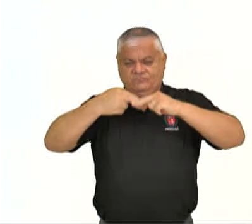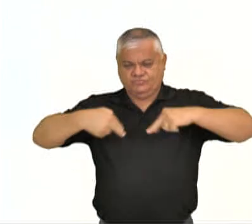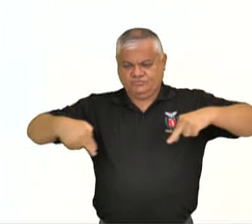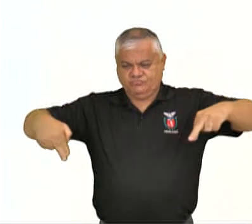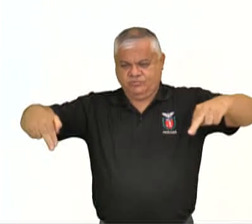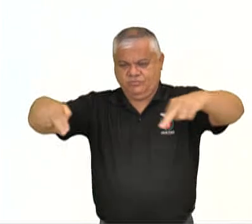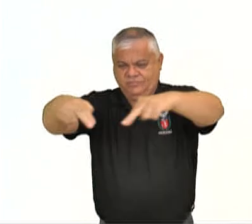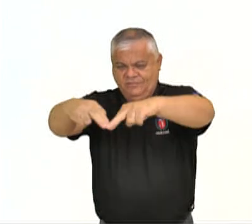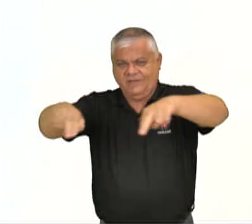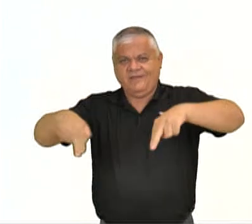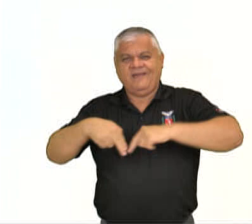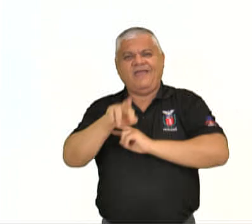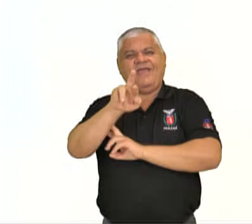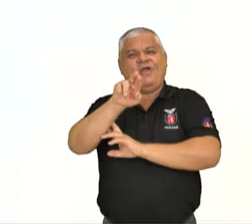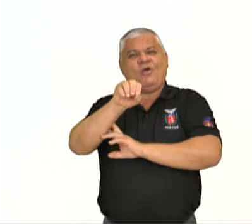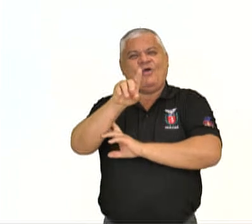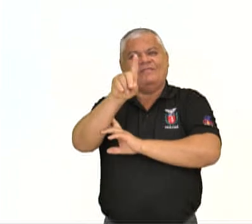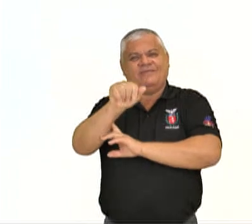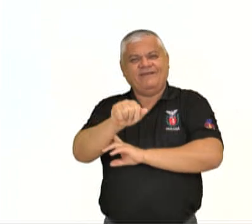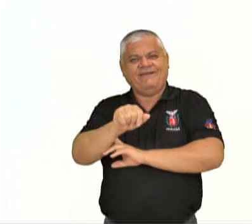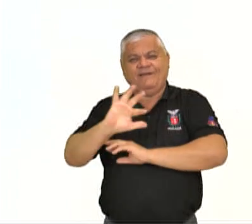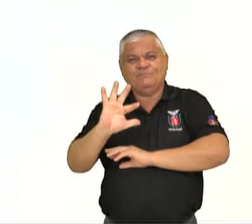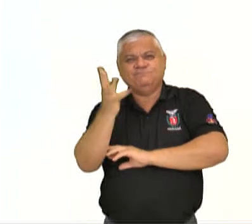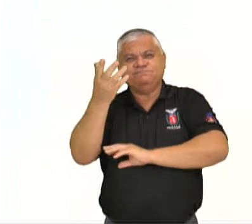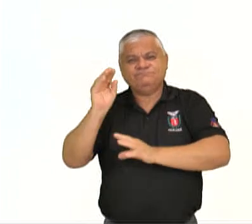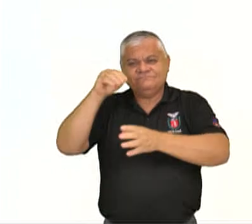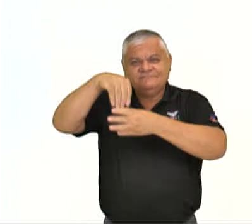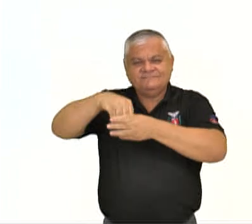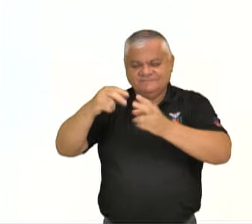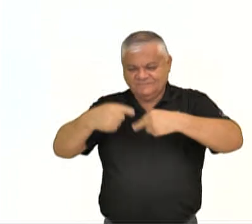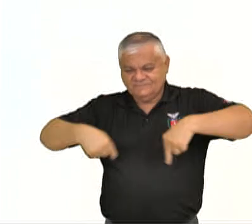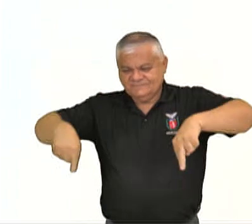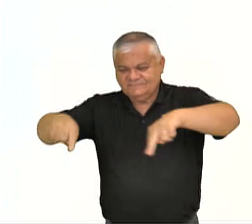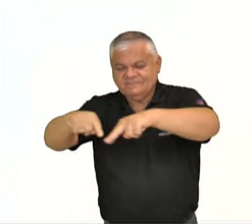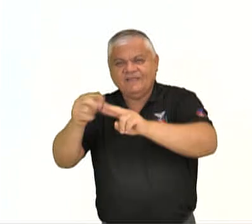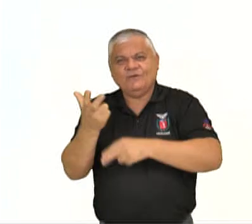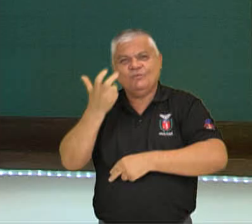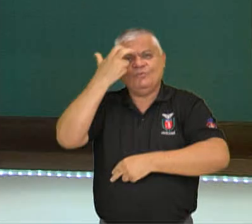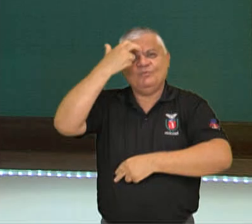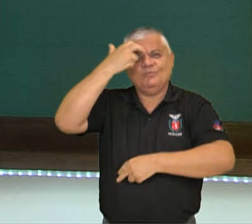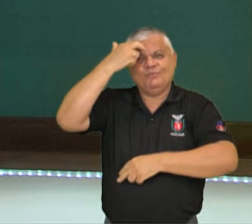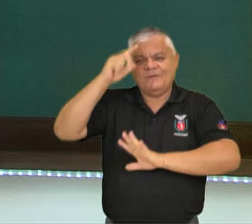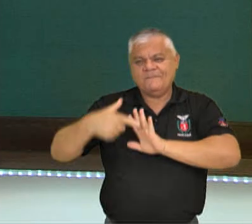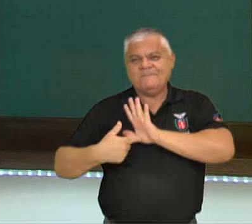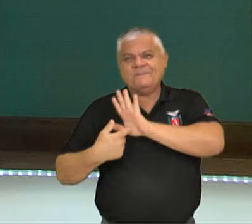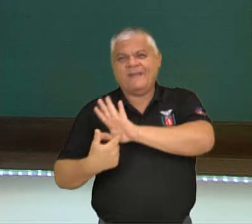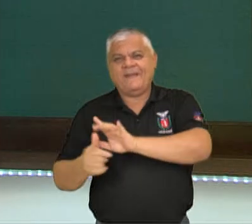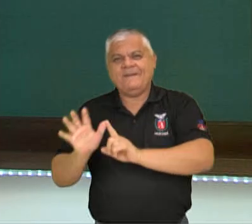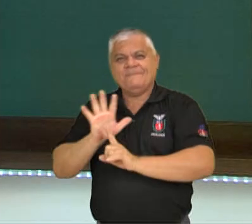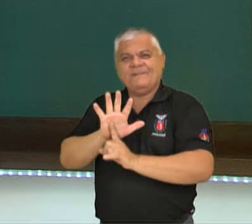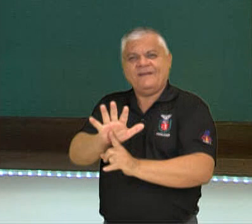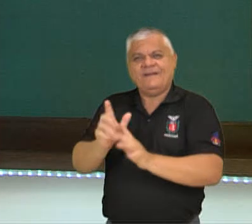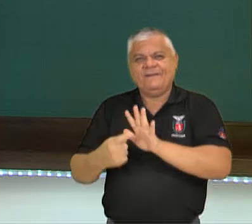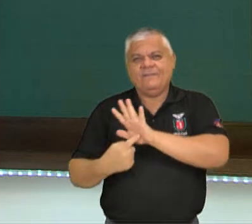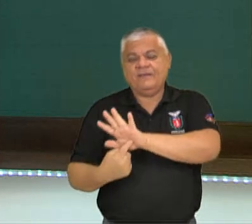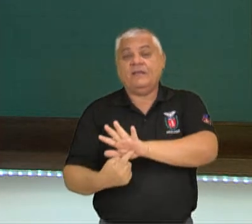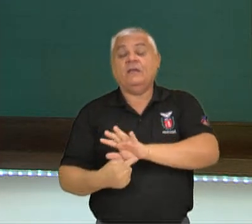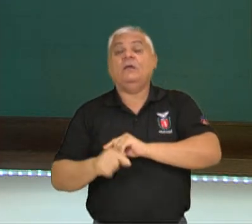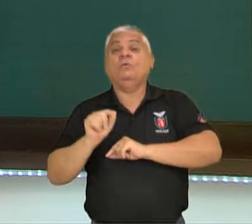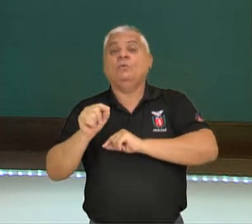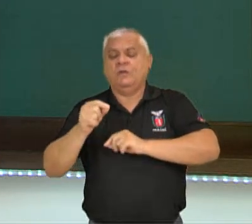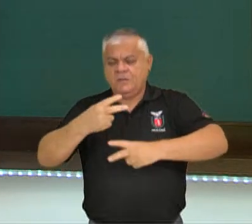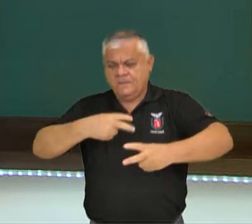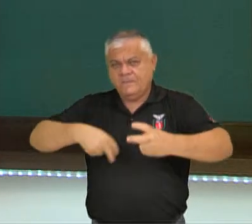onde tudo acontece na capoeira, né? É onde a cultura se mostra. É na roda que